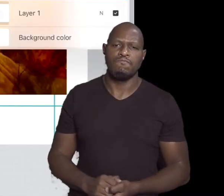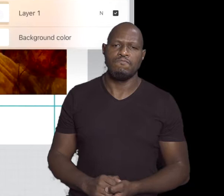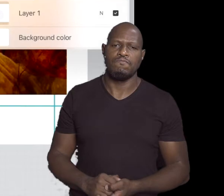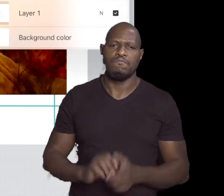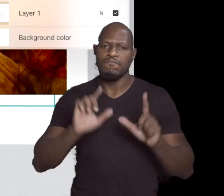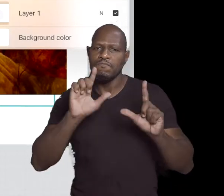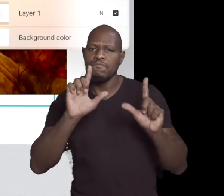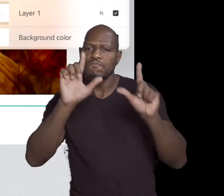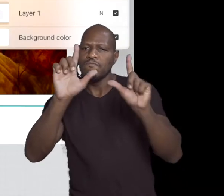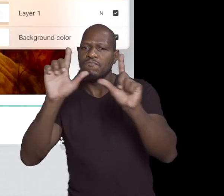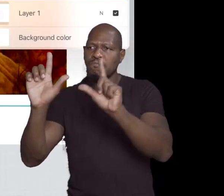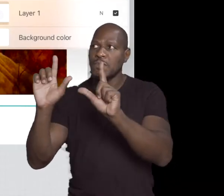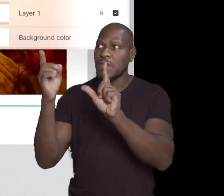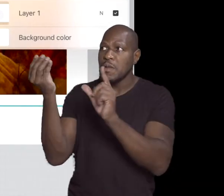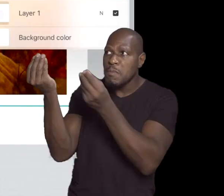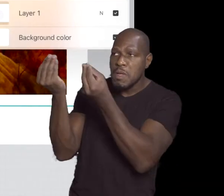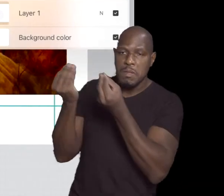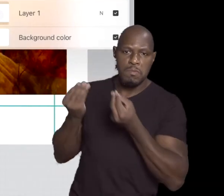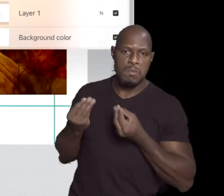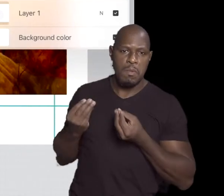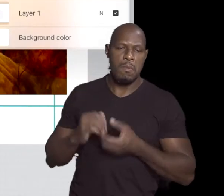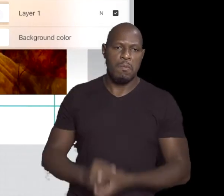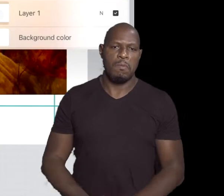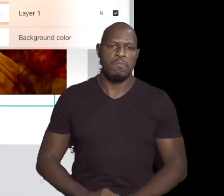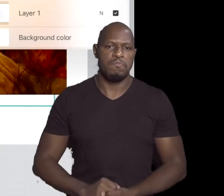isso que me mandaram.